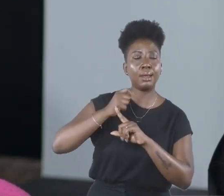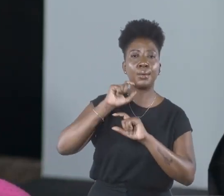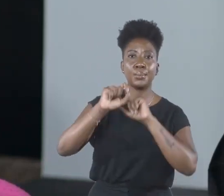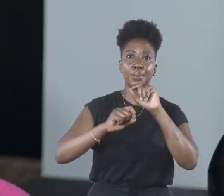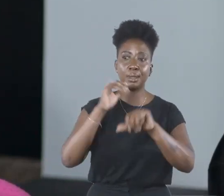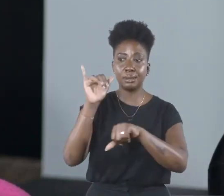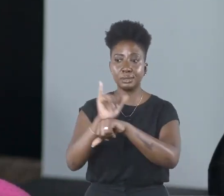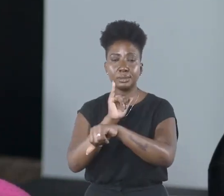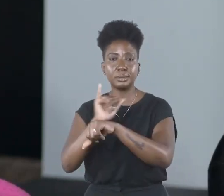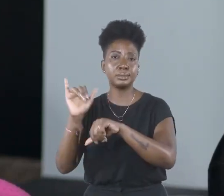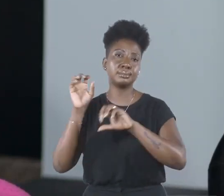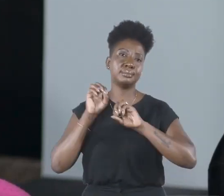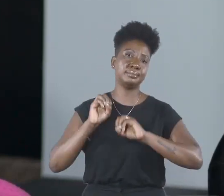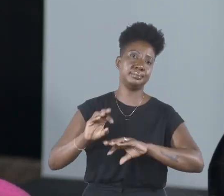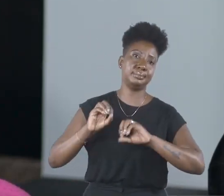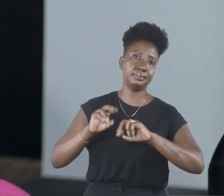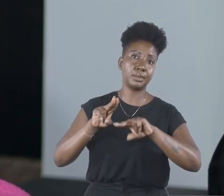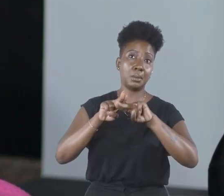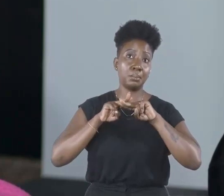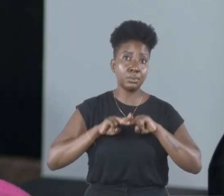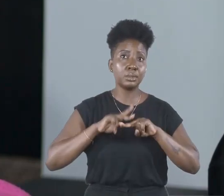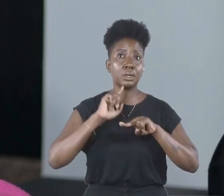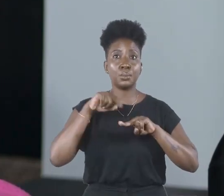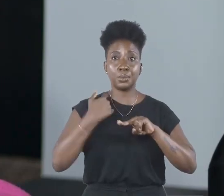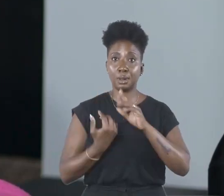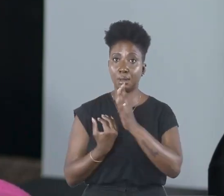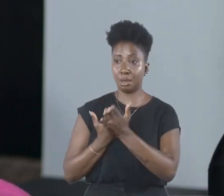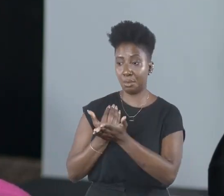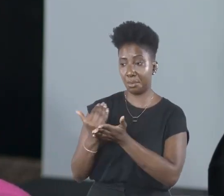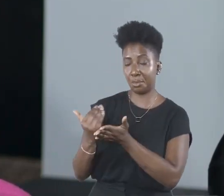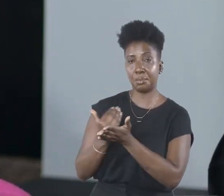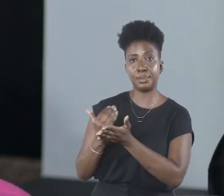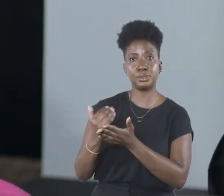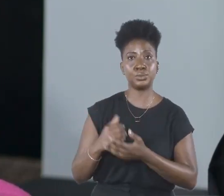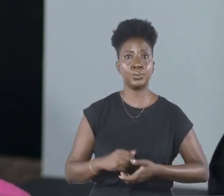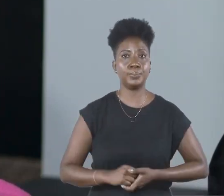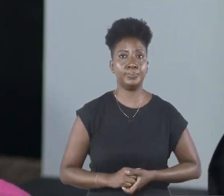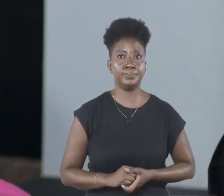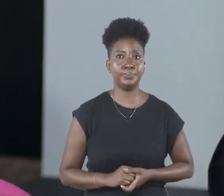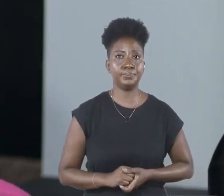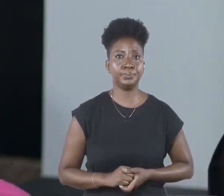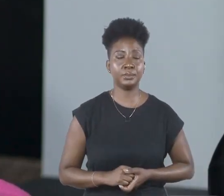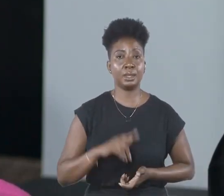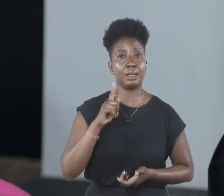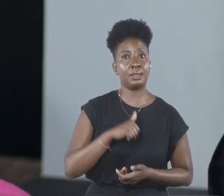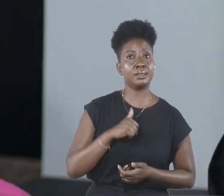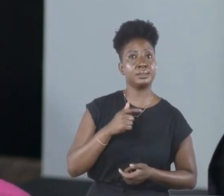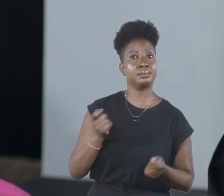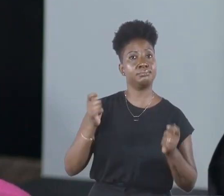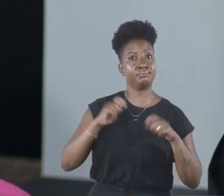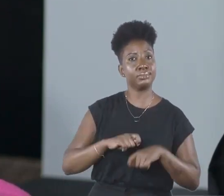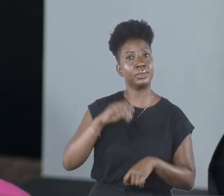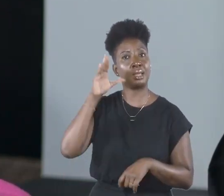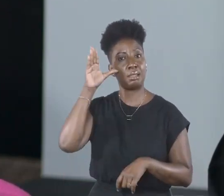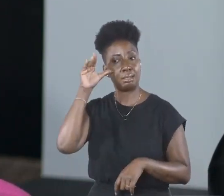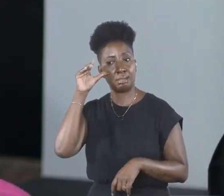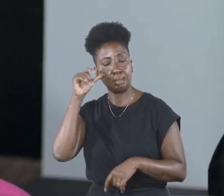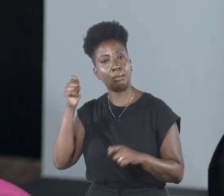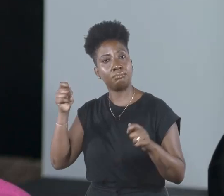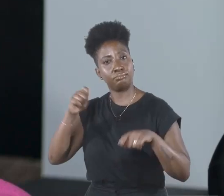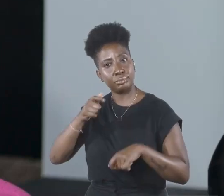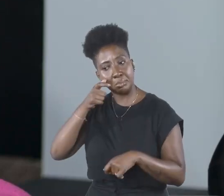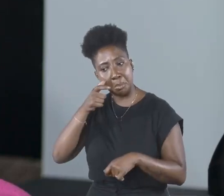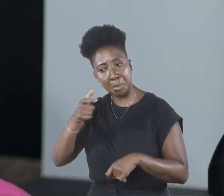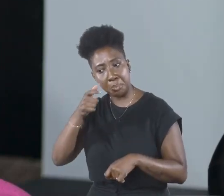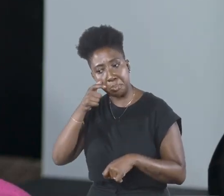estamos desprezando o valor da nossa própria vida. Então, esse é um trechinho que com certeza arrepiou